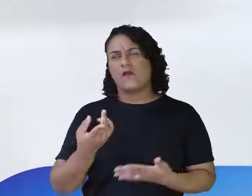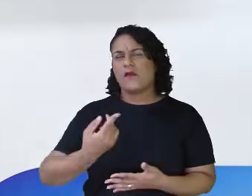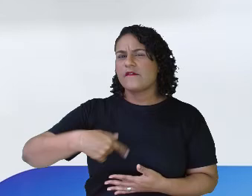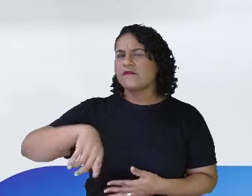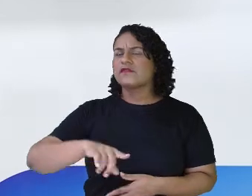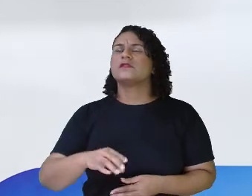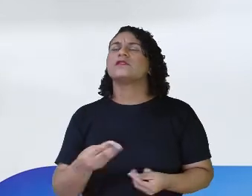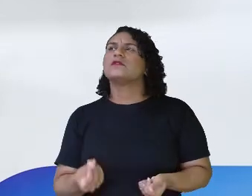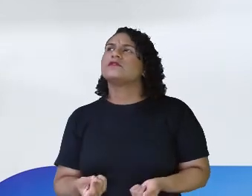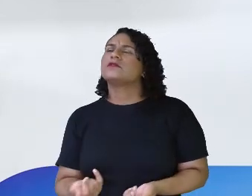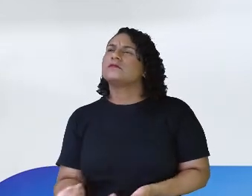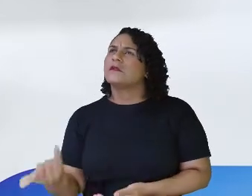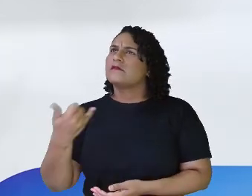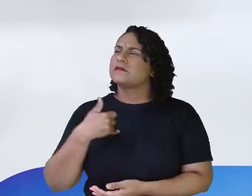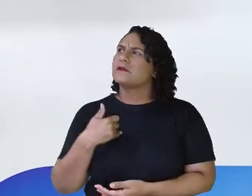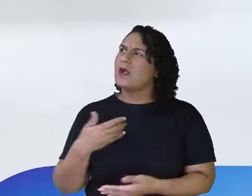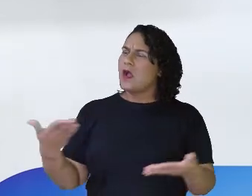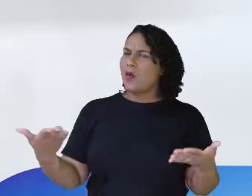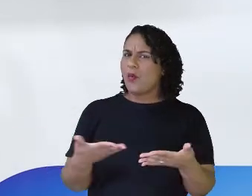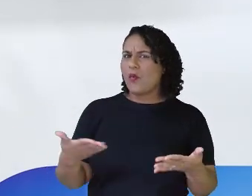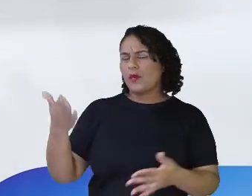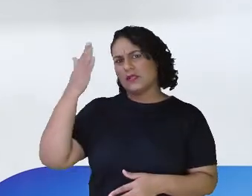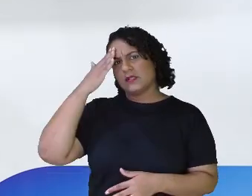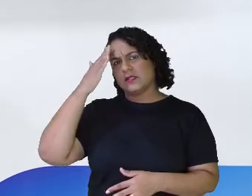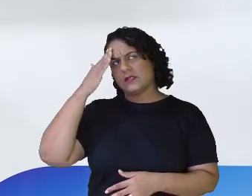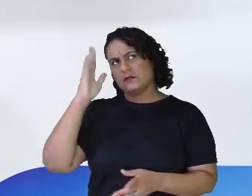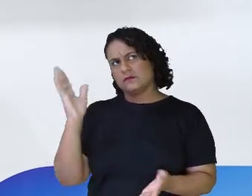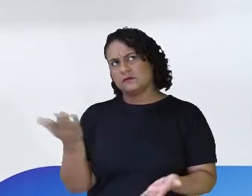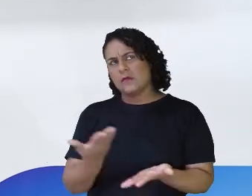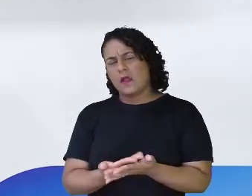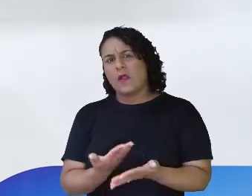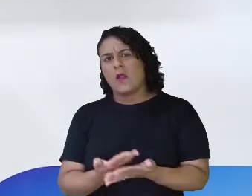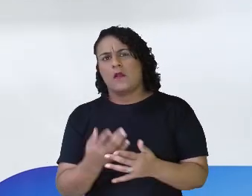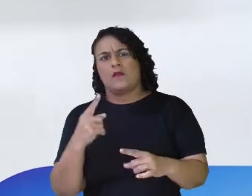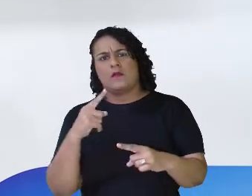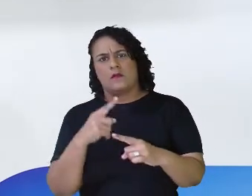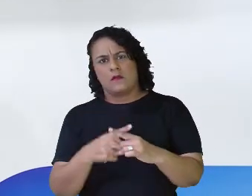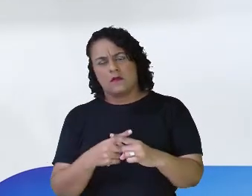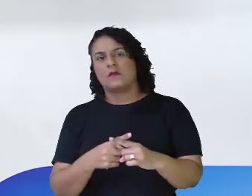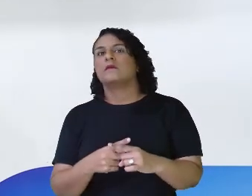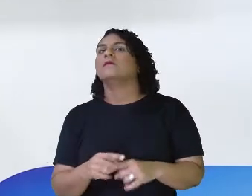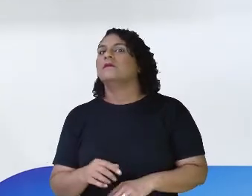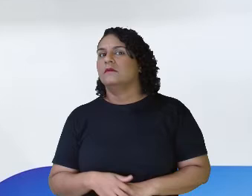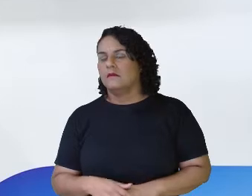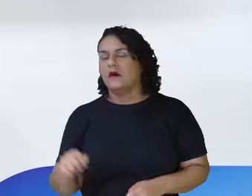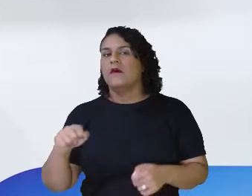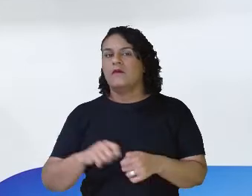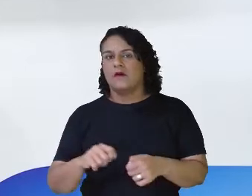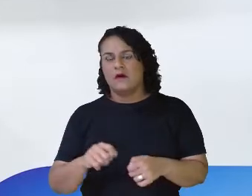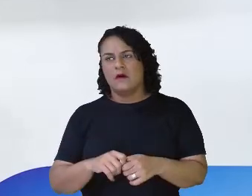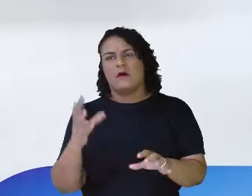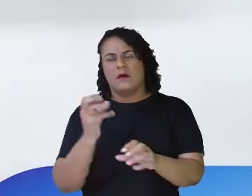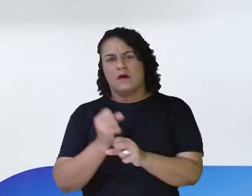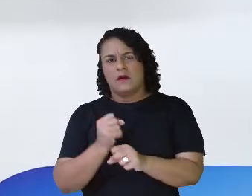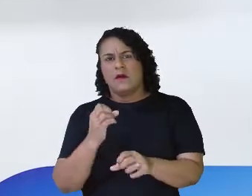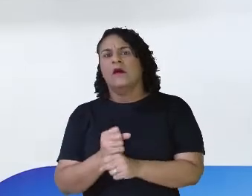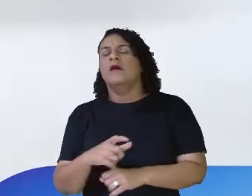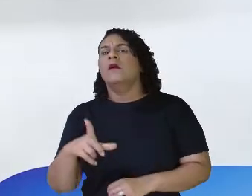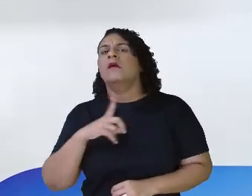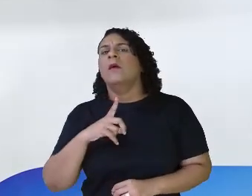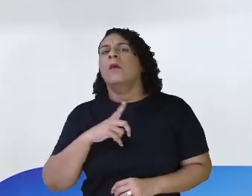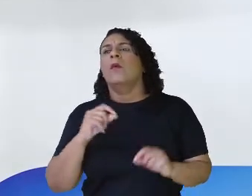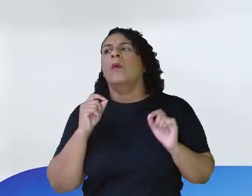que eu entendi, na aula de multiplicação, a senhora fez um cálculo onde